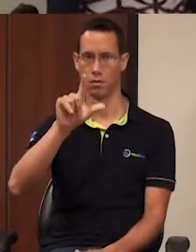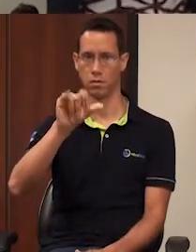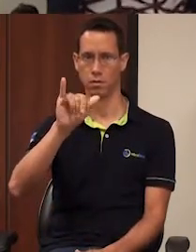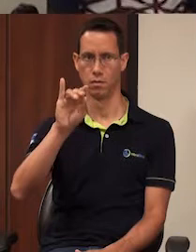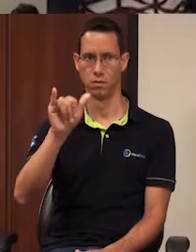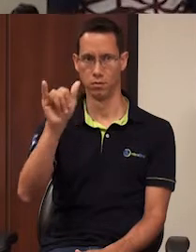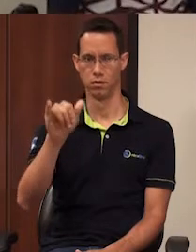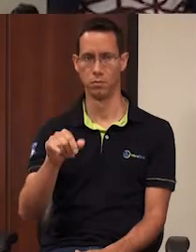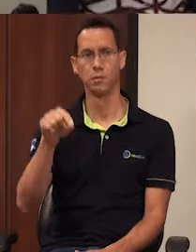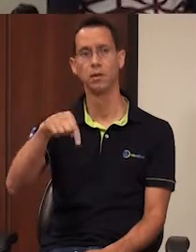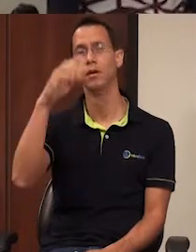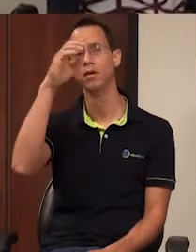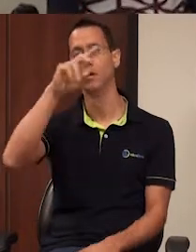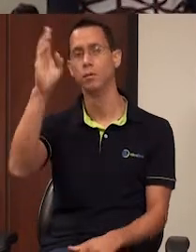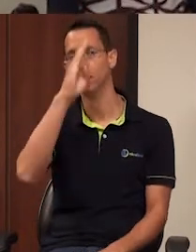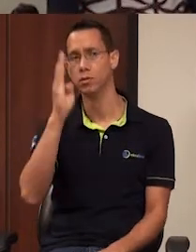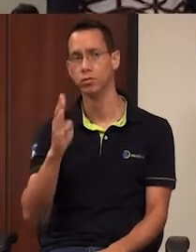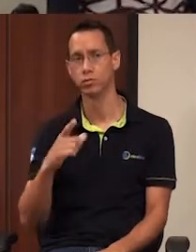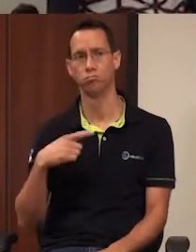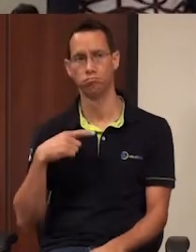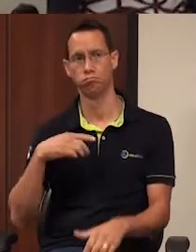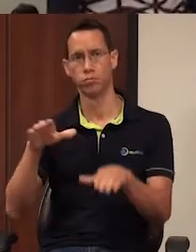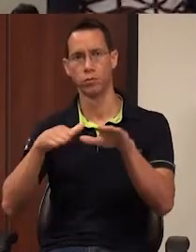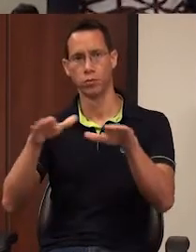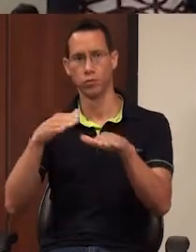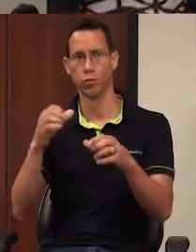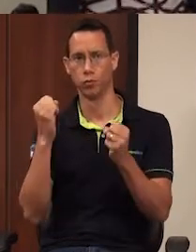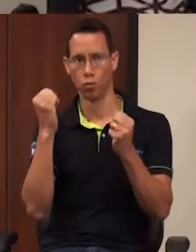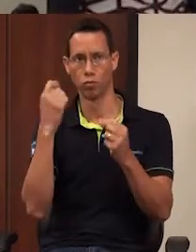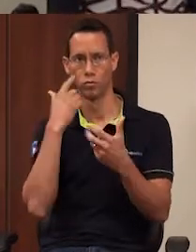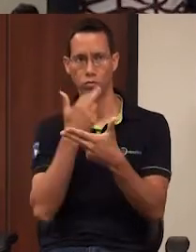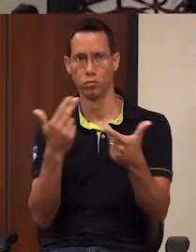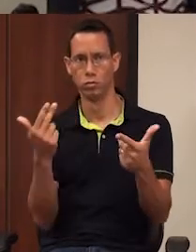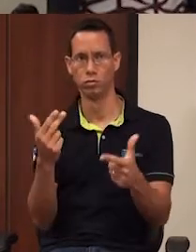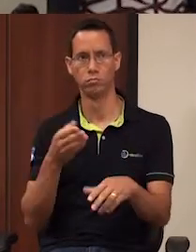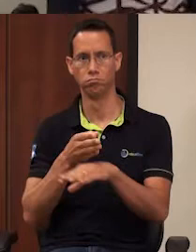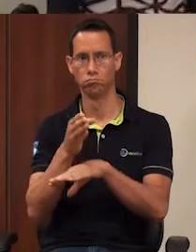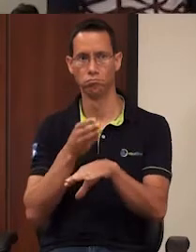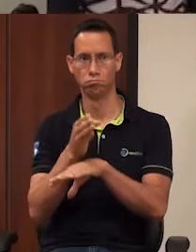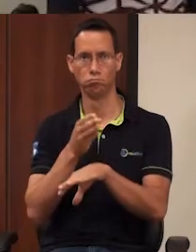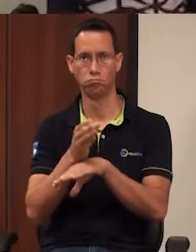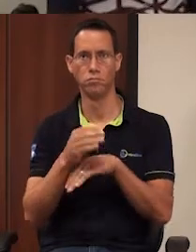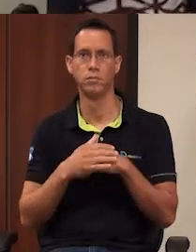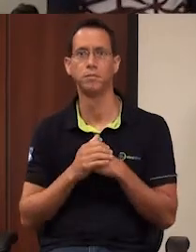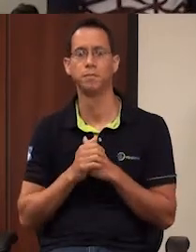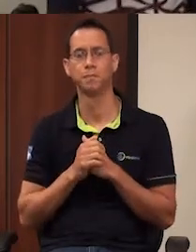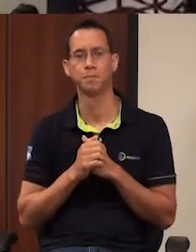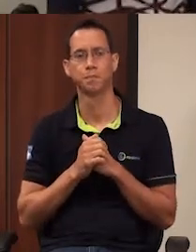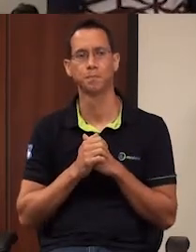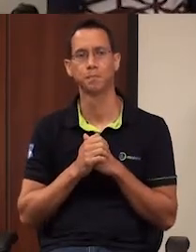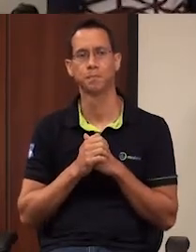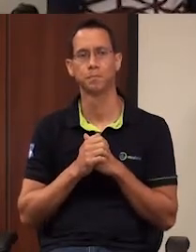no nosso país, movimentos fortes, atuantes, que viviam de forma, acho